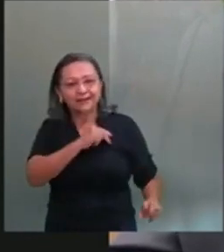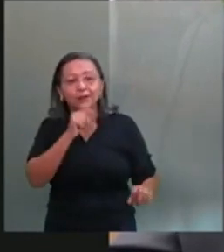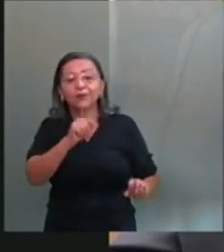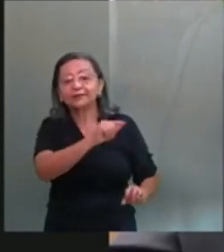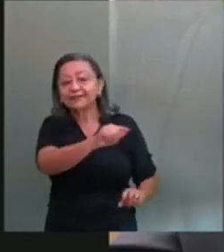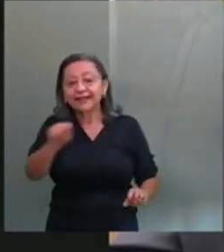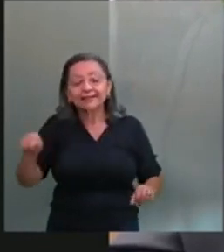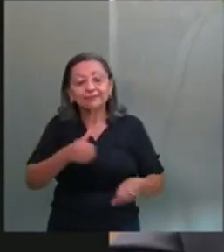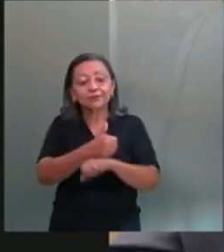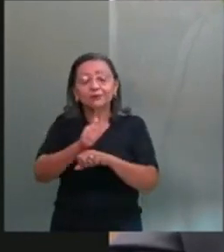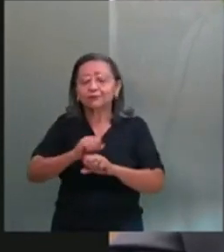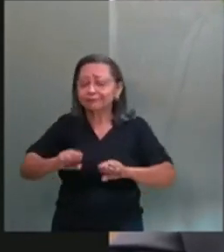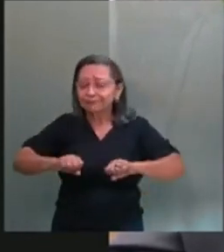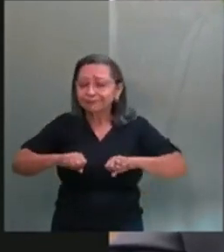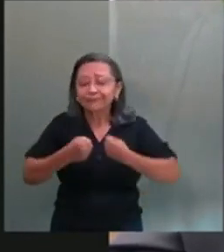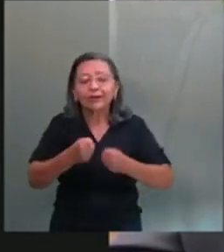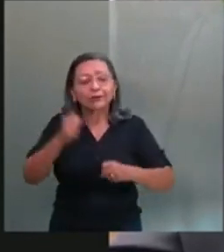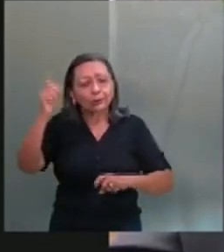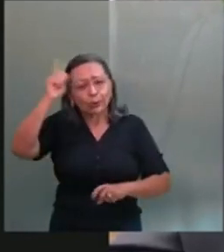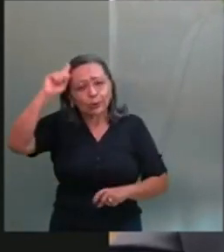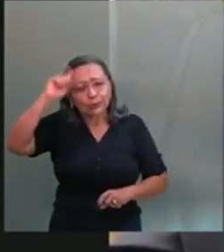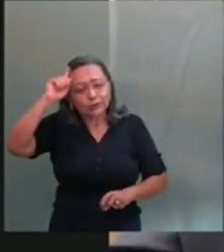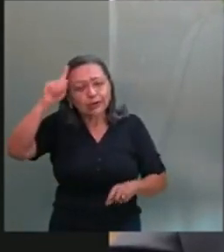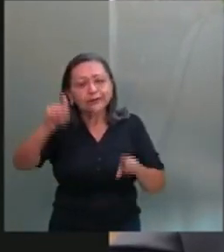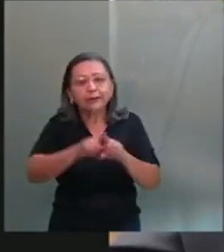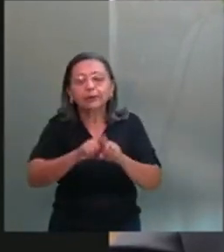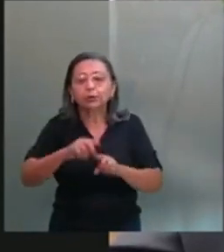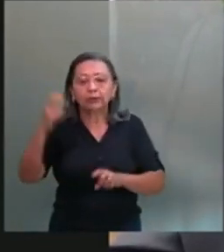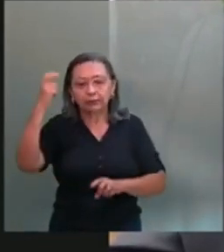eles são fruto do esforço diário e do